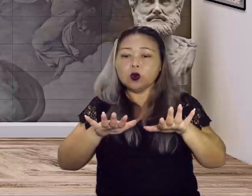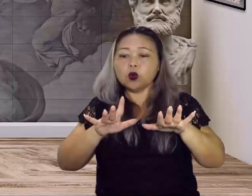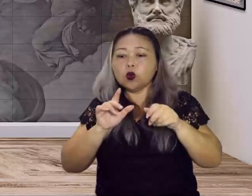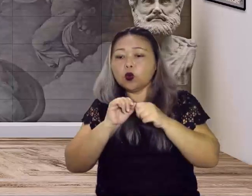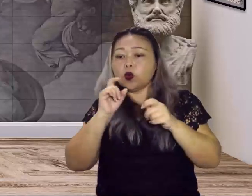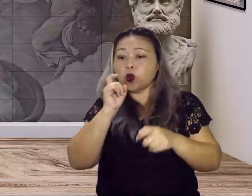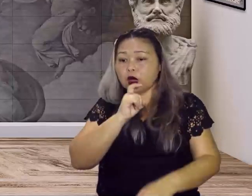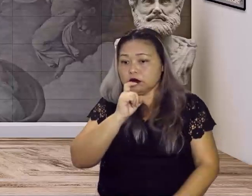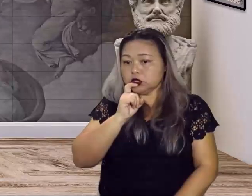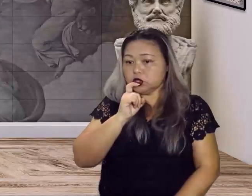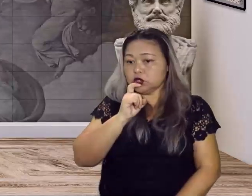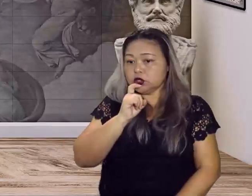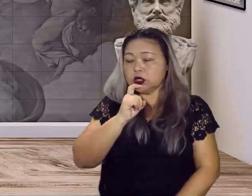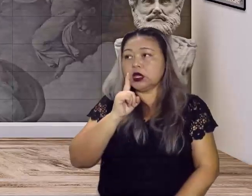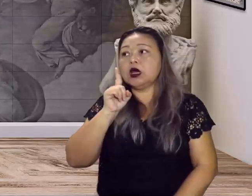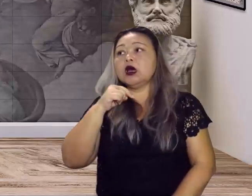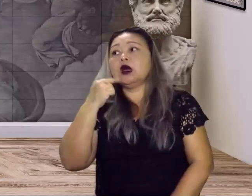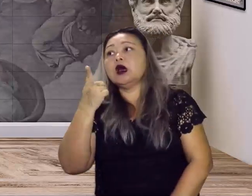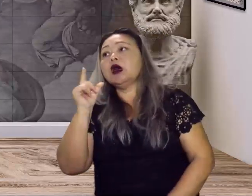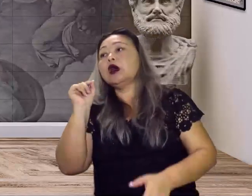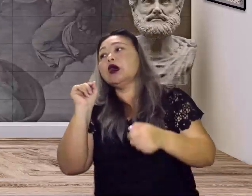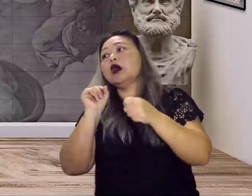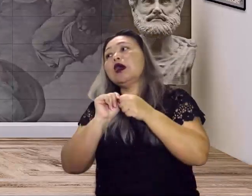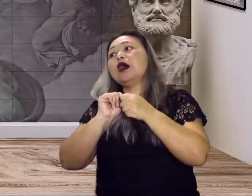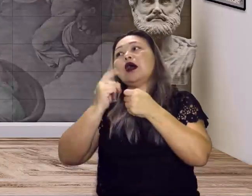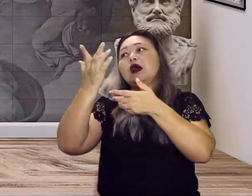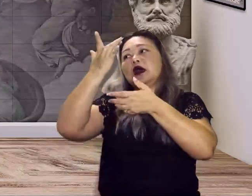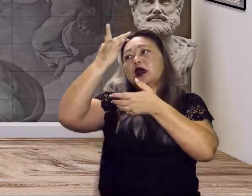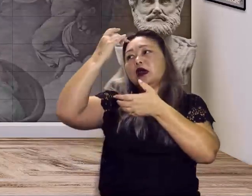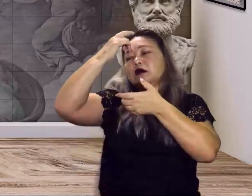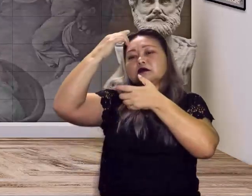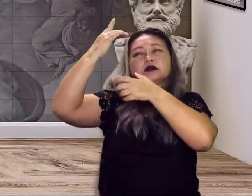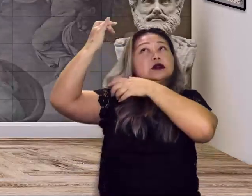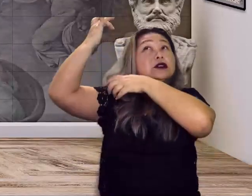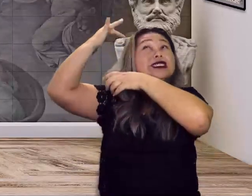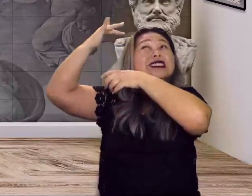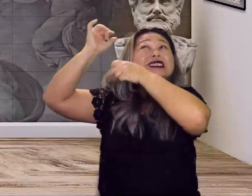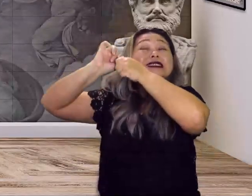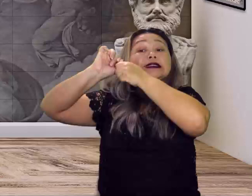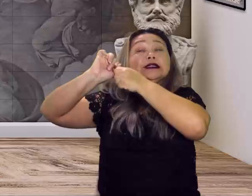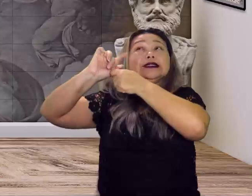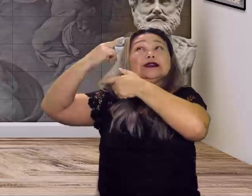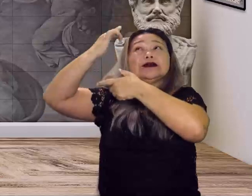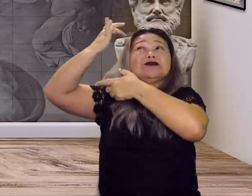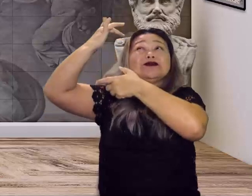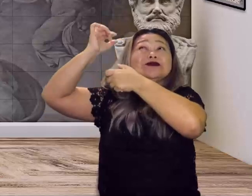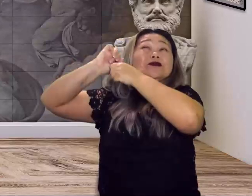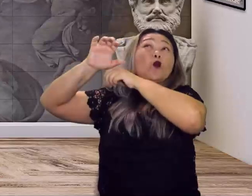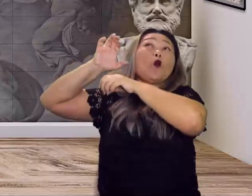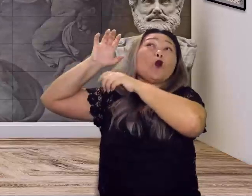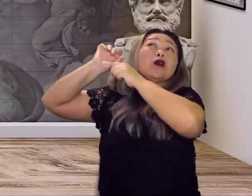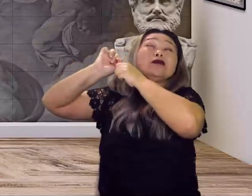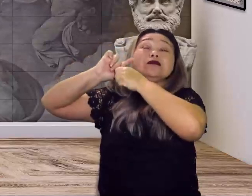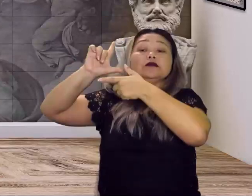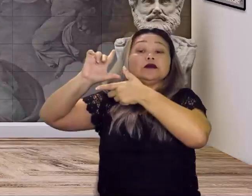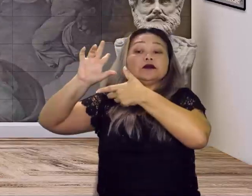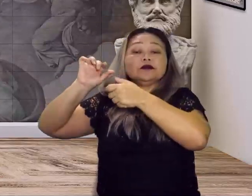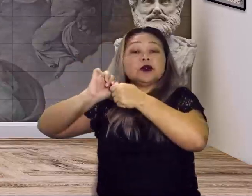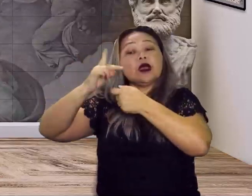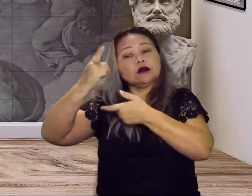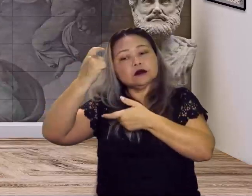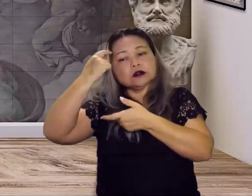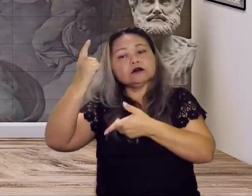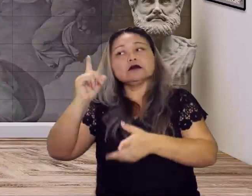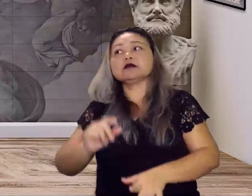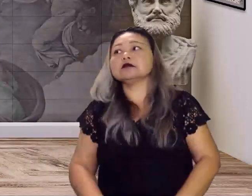uma mentira, fez algo de errado, não, foi inconsciente, eu não estava em mim, né, a noção disso. As pessoas usam essa ideia,